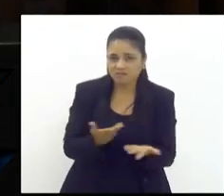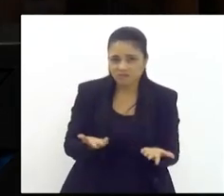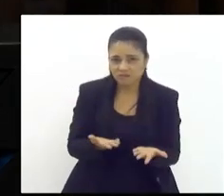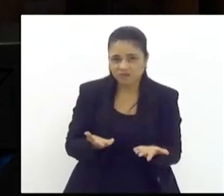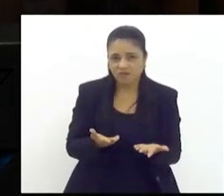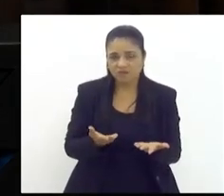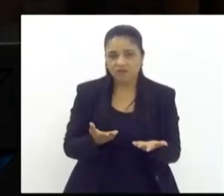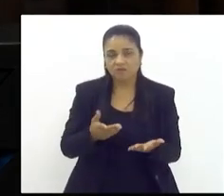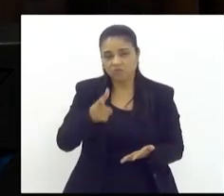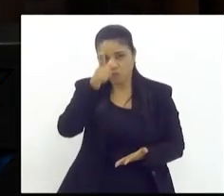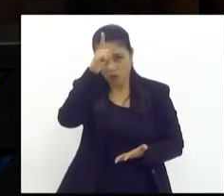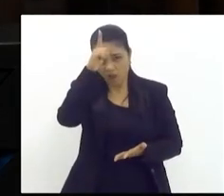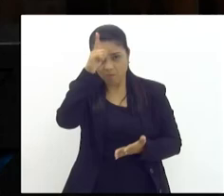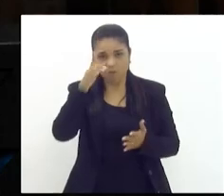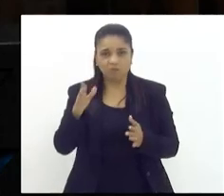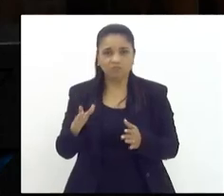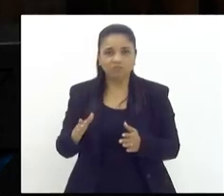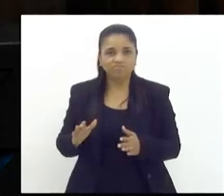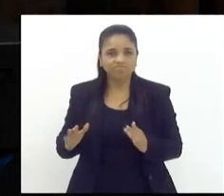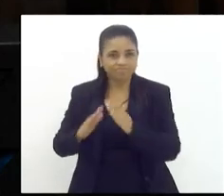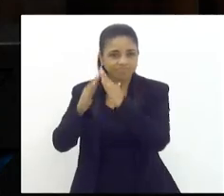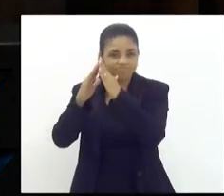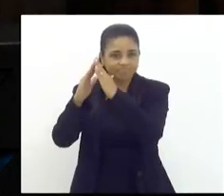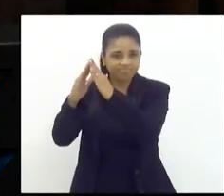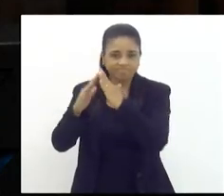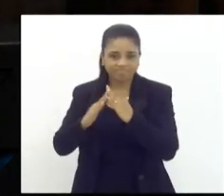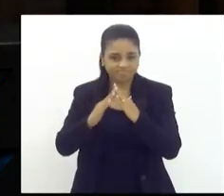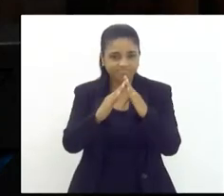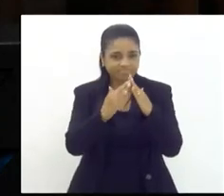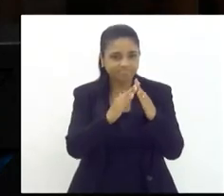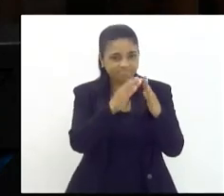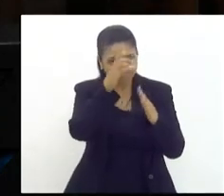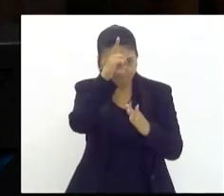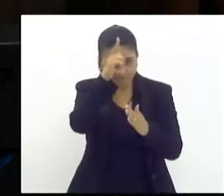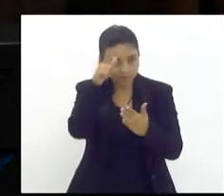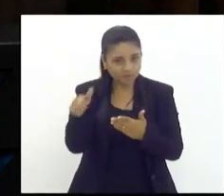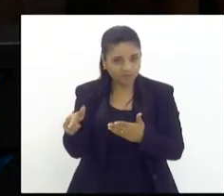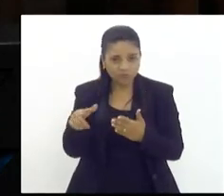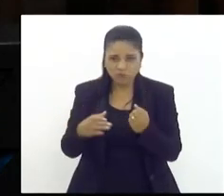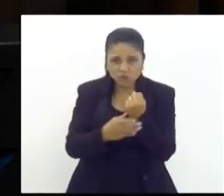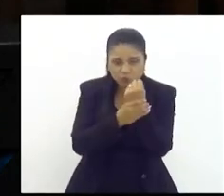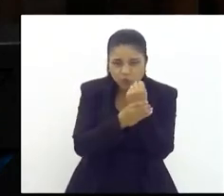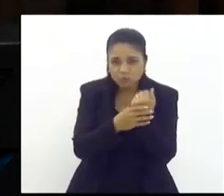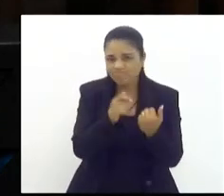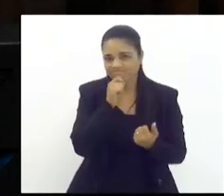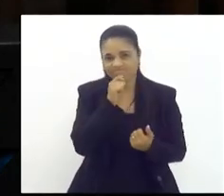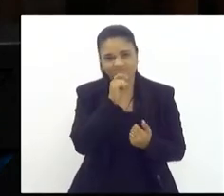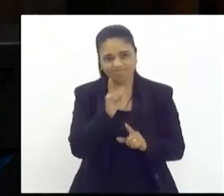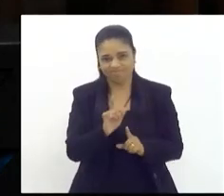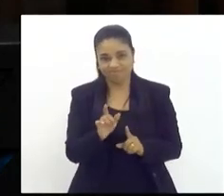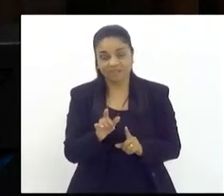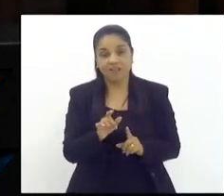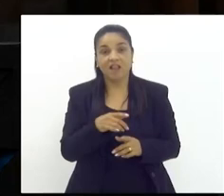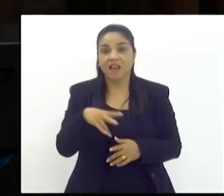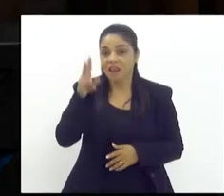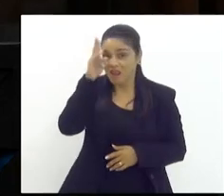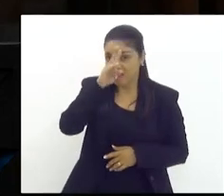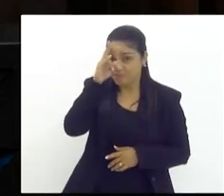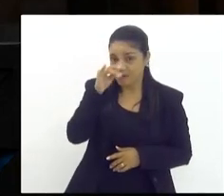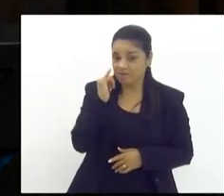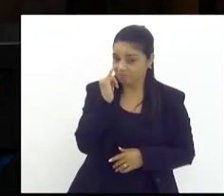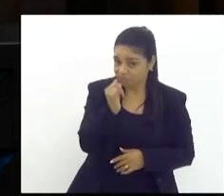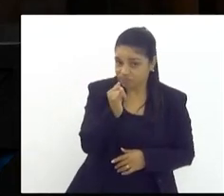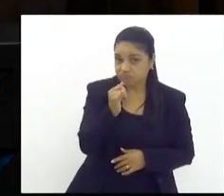no Complexo do Alemão ninguém se sentiu mais seguro e aí lembrar de novo em maio